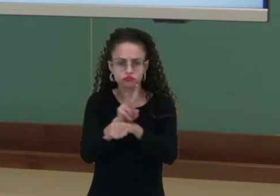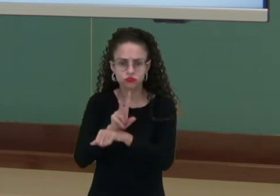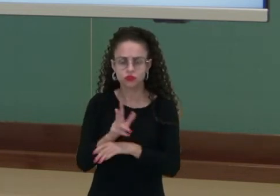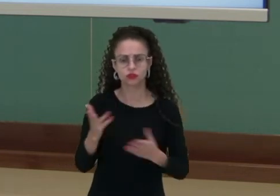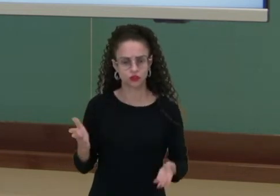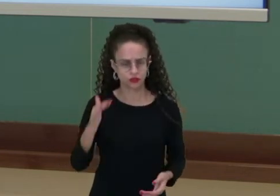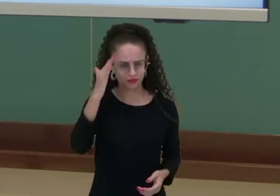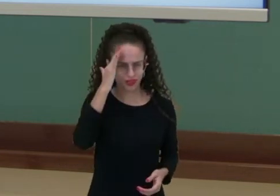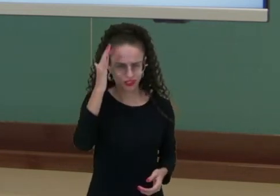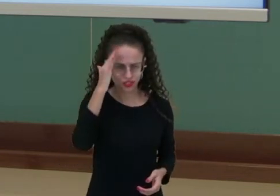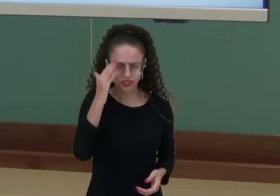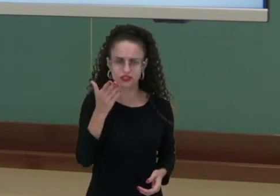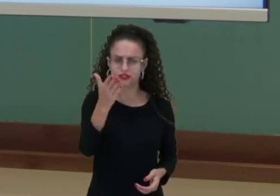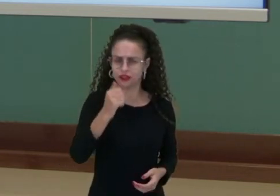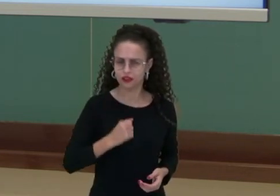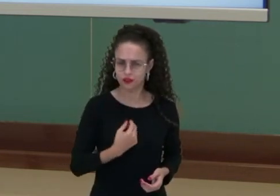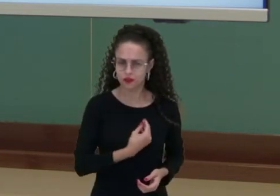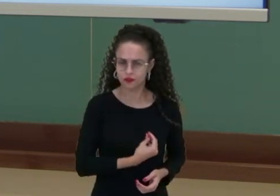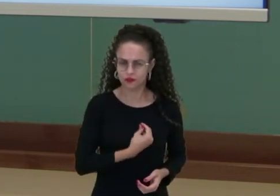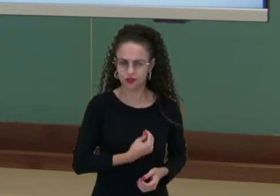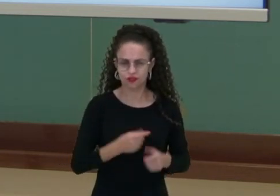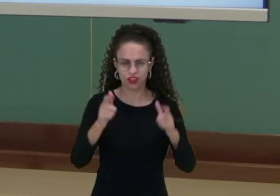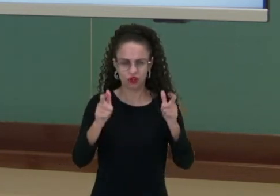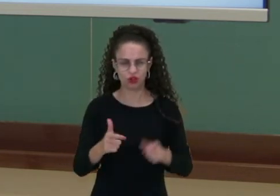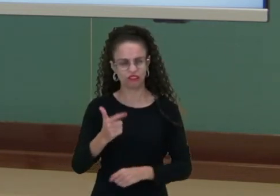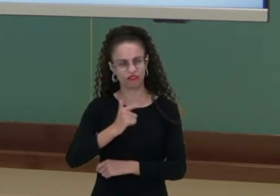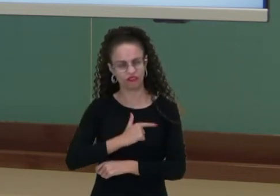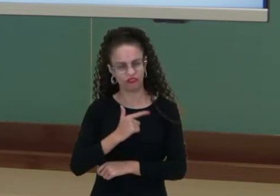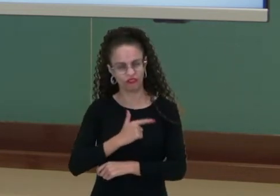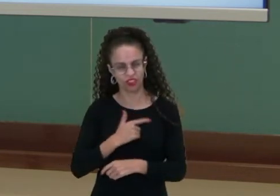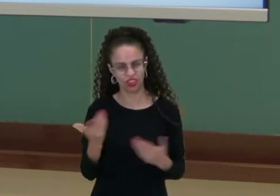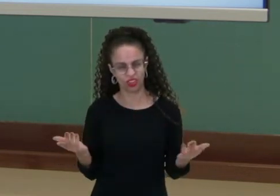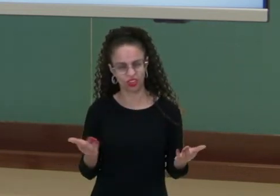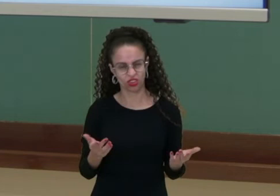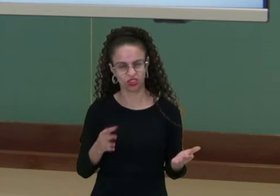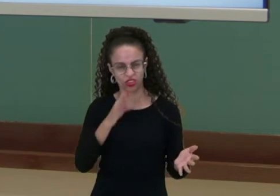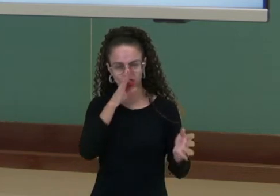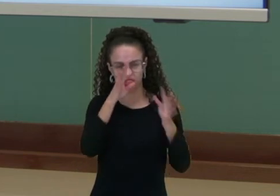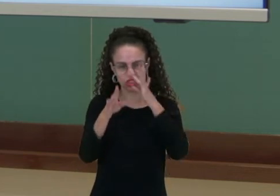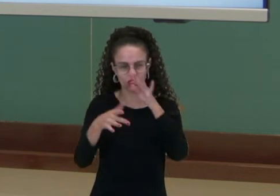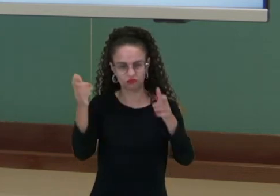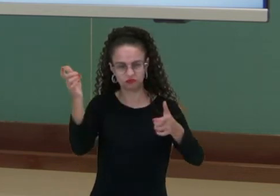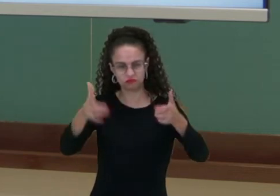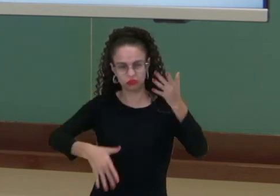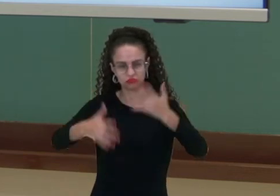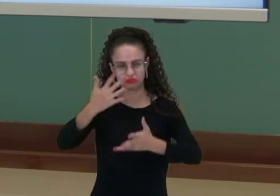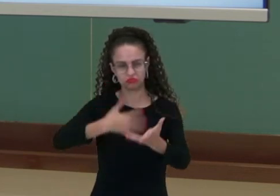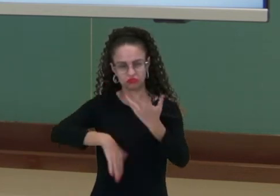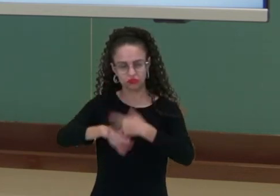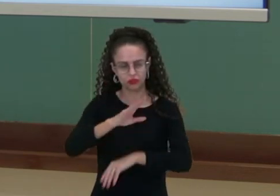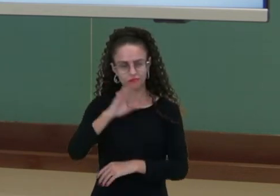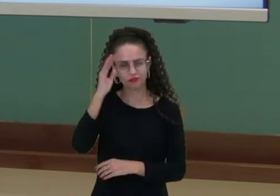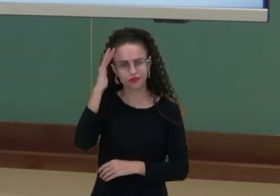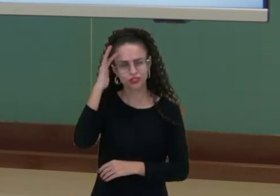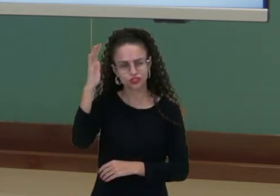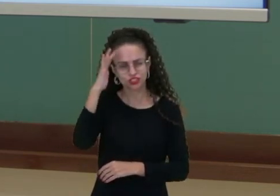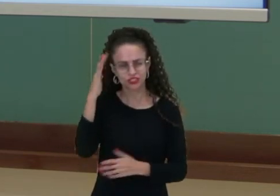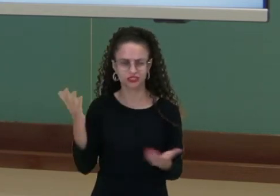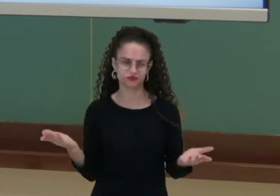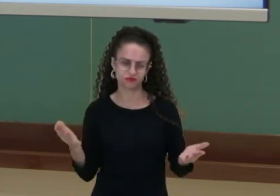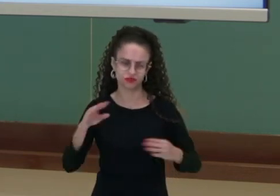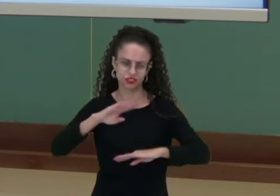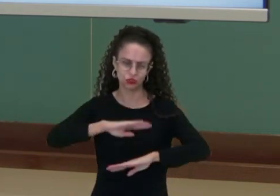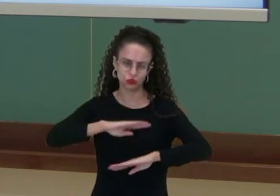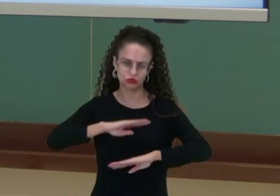Já imaginou viver num lugar tão feio, tudo mal organizado, com situações que nos desagradam